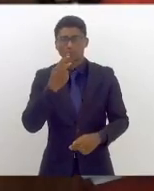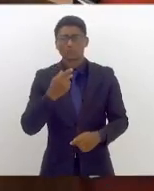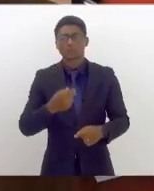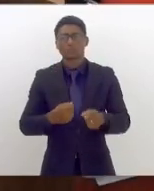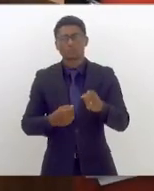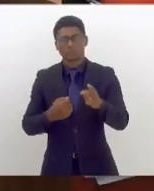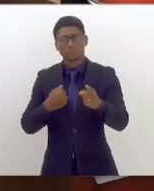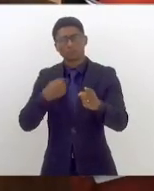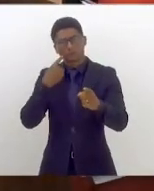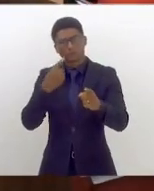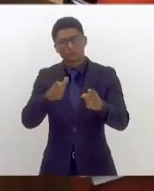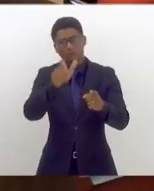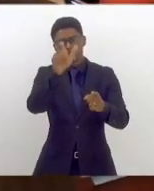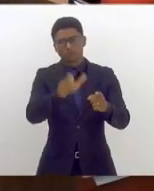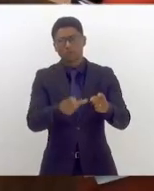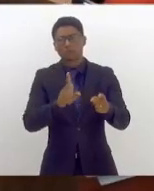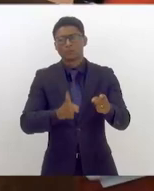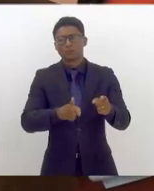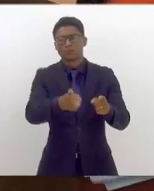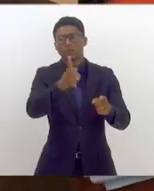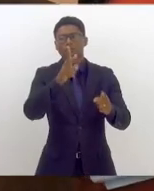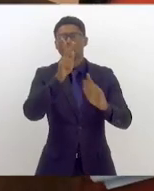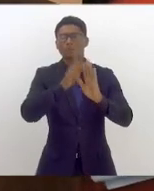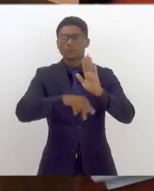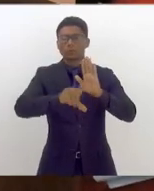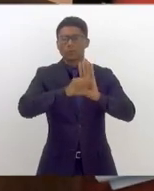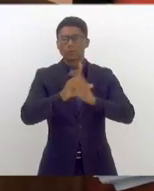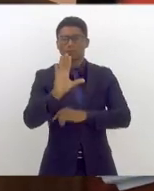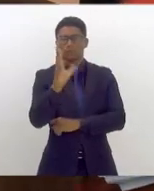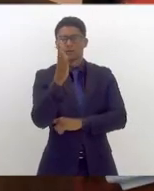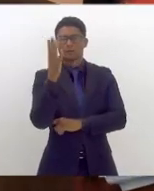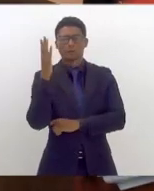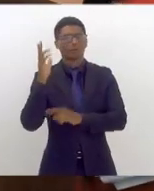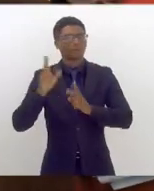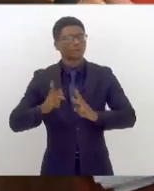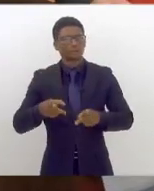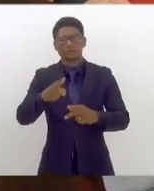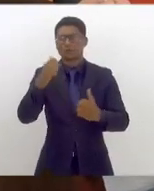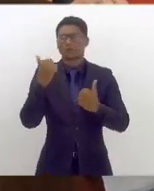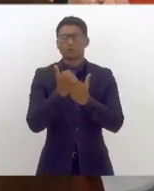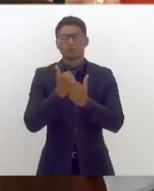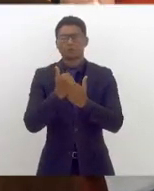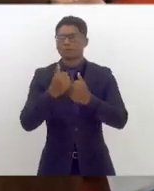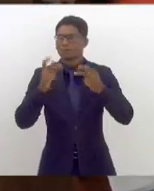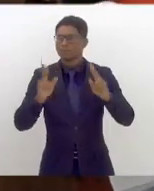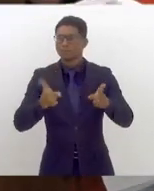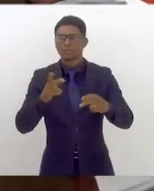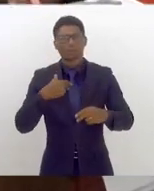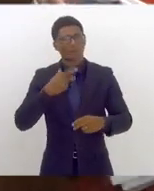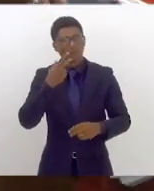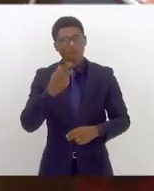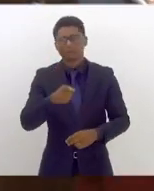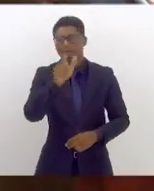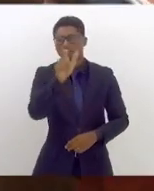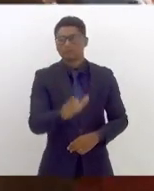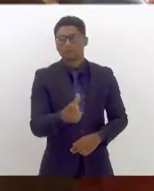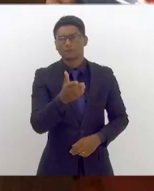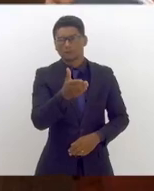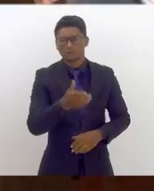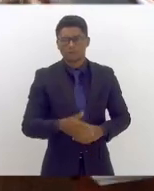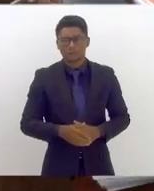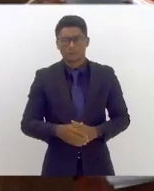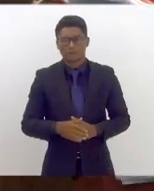em vossa excelência alguém que sempre aposto projetos ambientais reconheço isso publicamente em todas as circunstâncias quantos